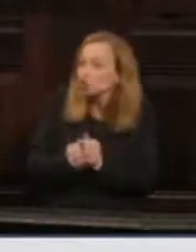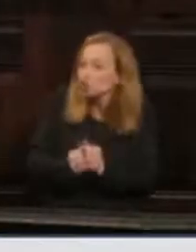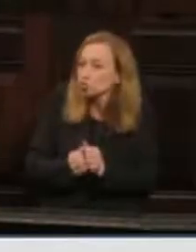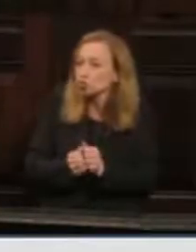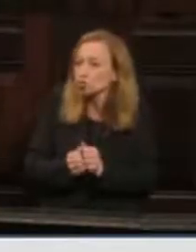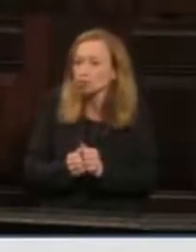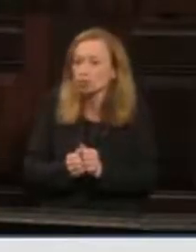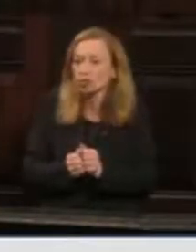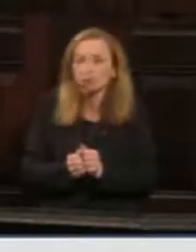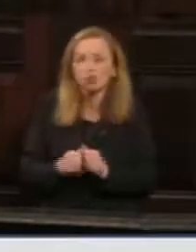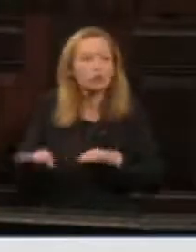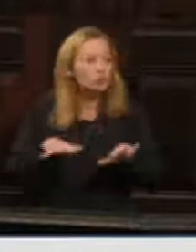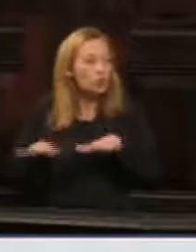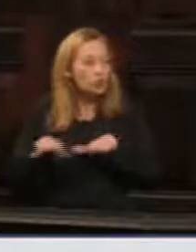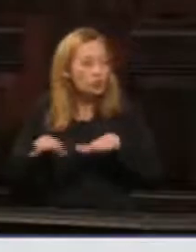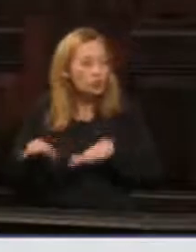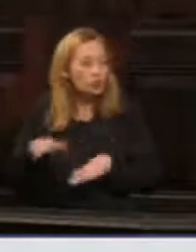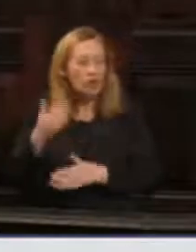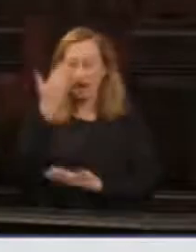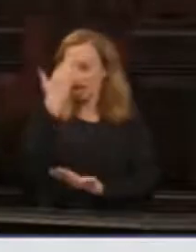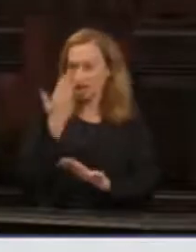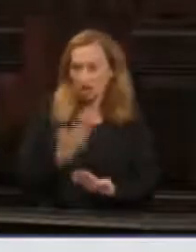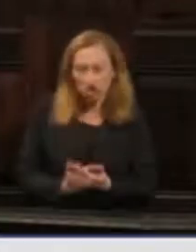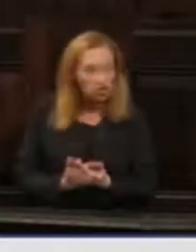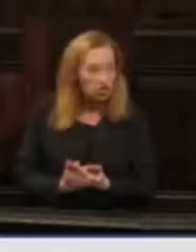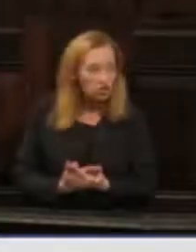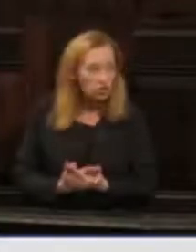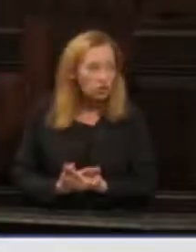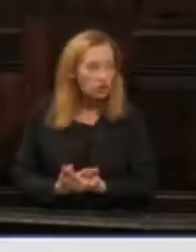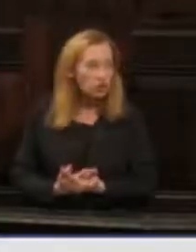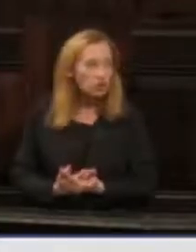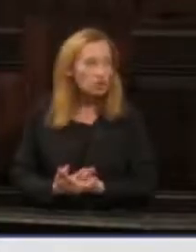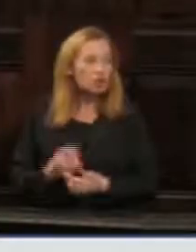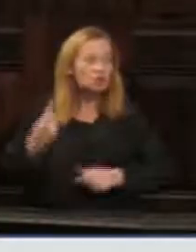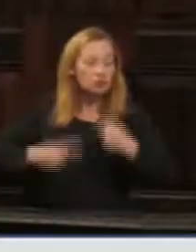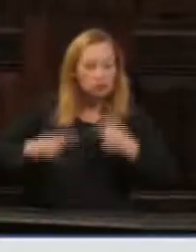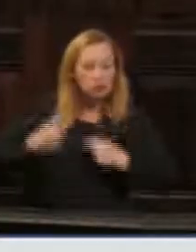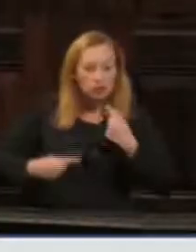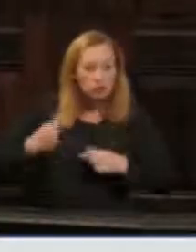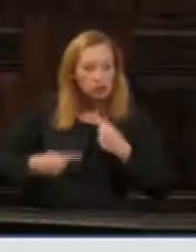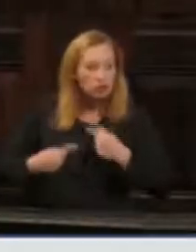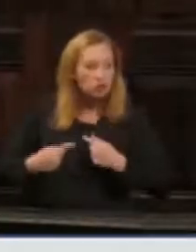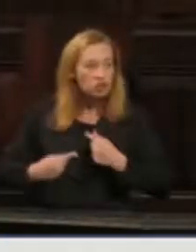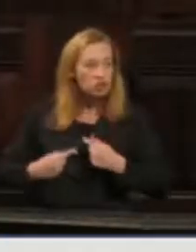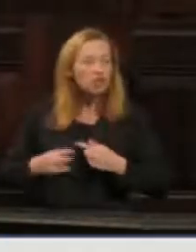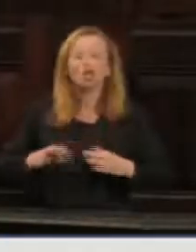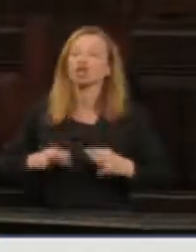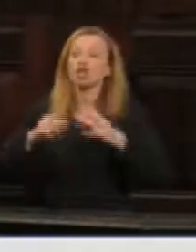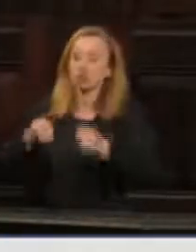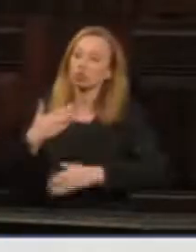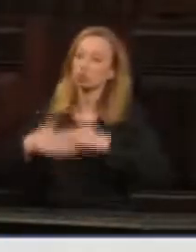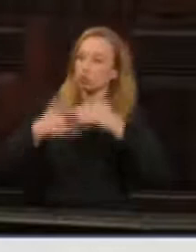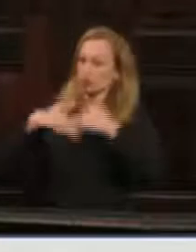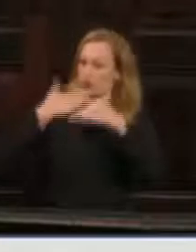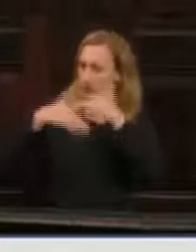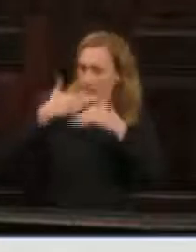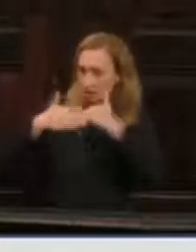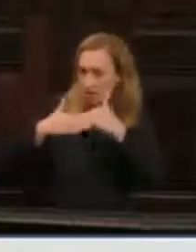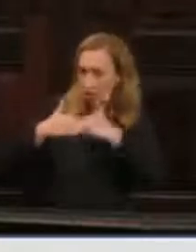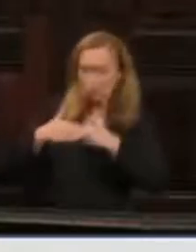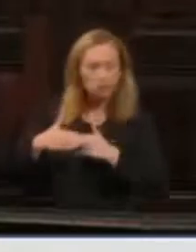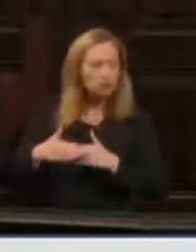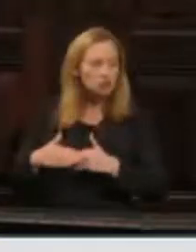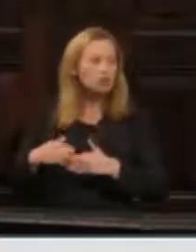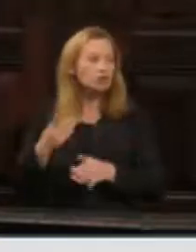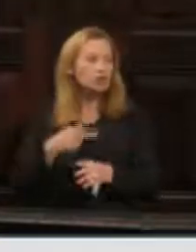o movimento Acredito, que é um movimento de renovação política que tem todo um processo de renovação de princípios,